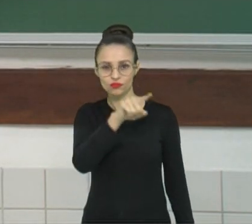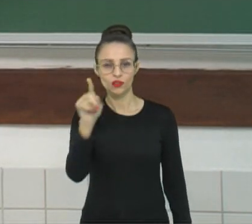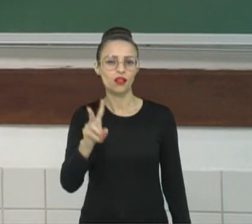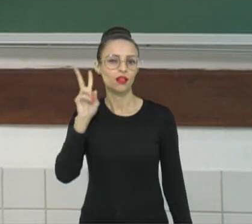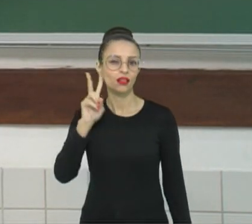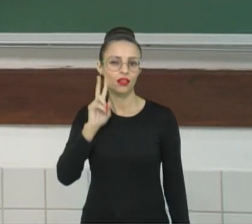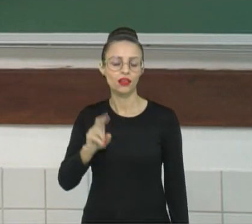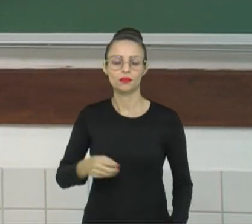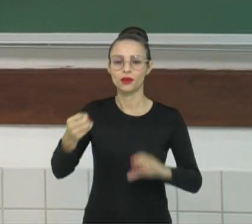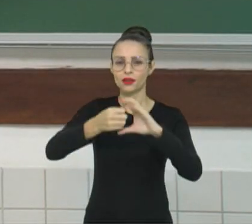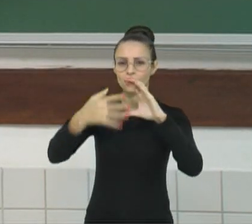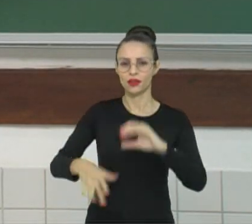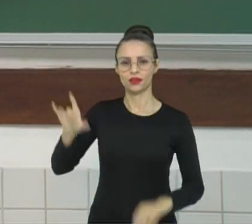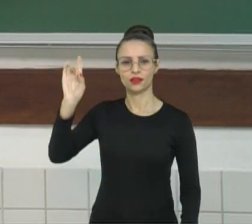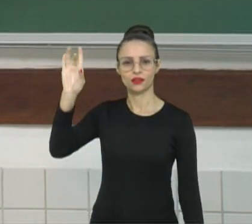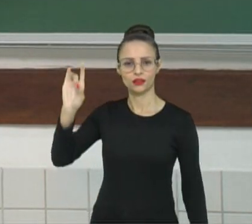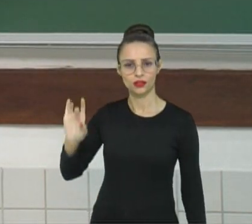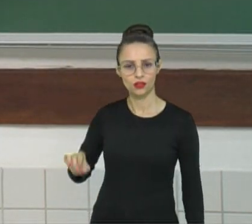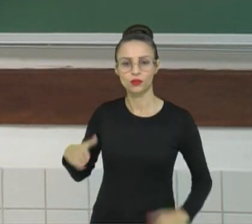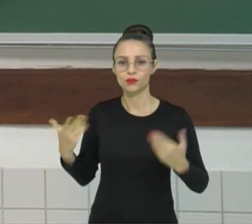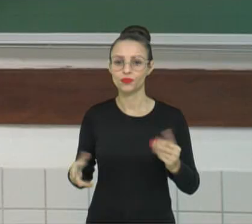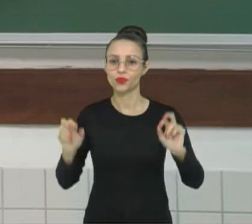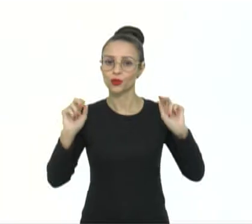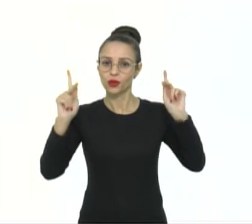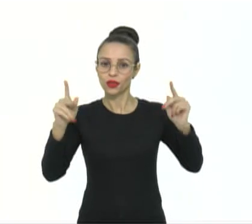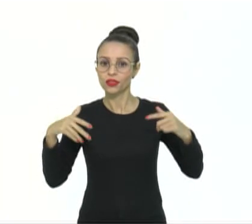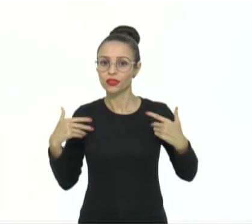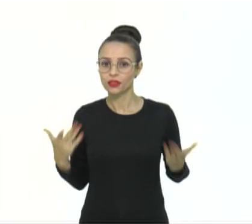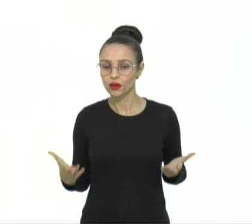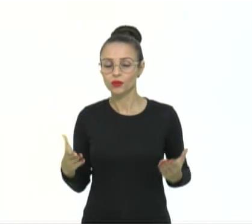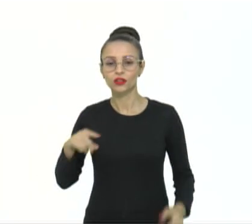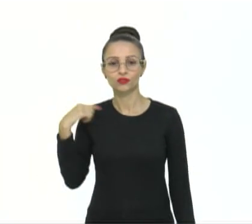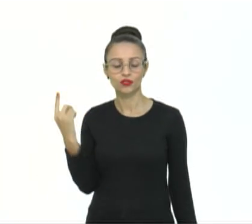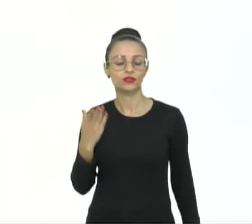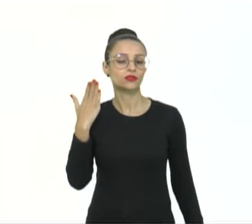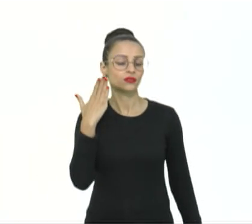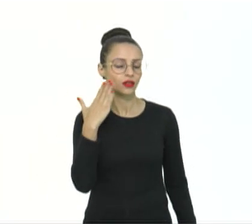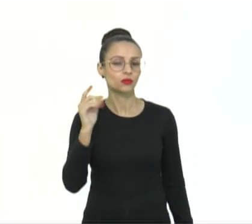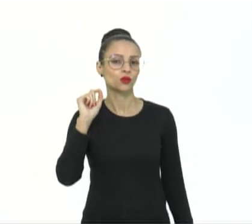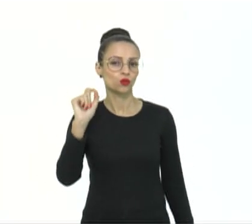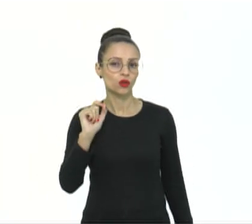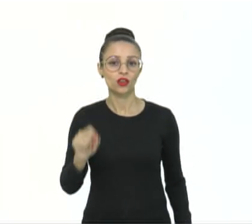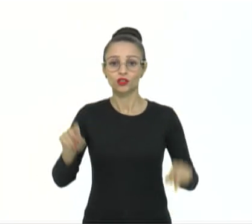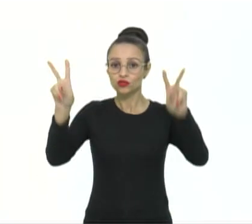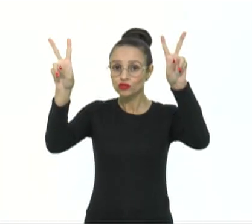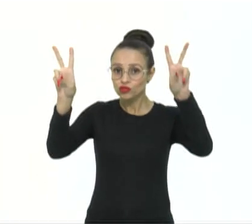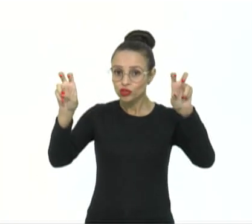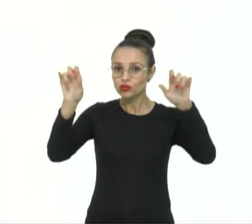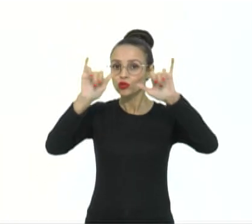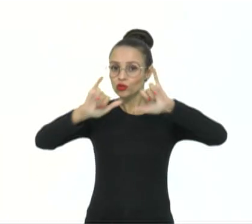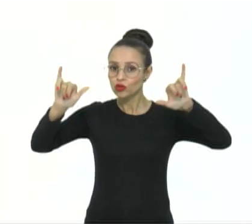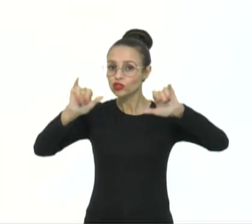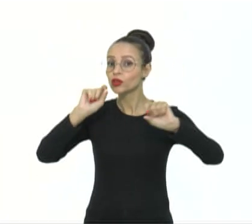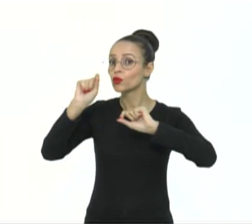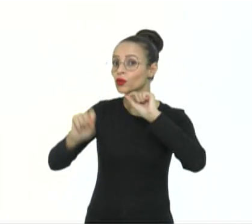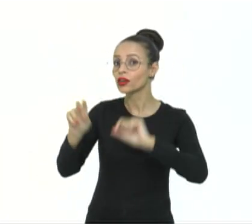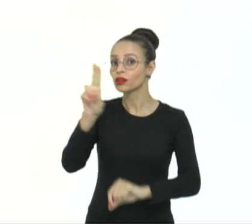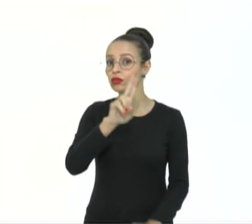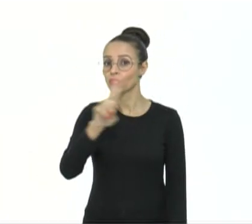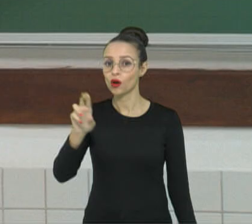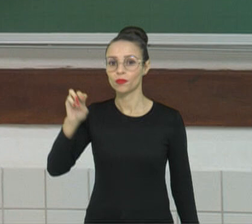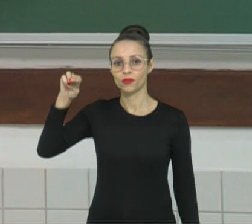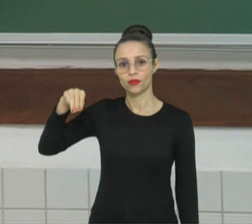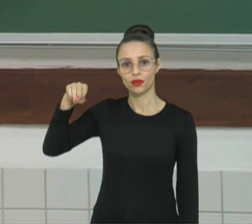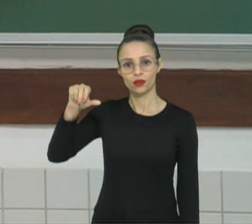dessas características ali? Ok, então nós sabemos que o título da notícia também é conhecido